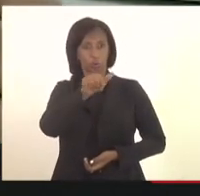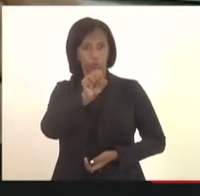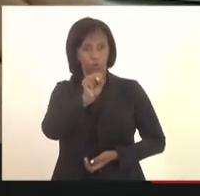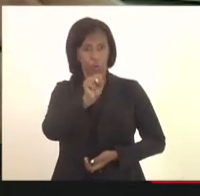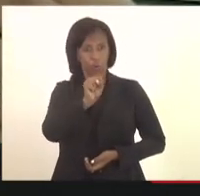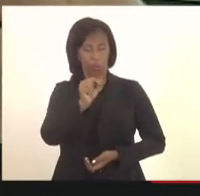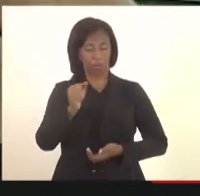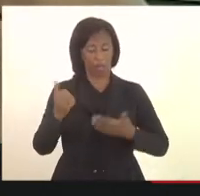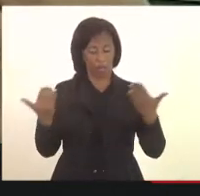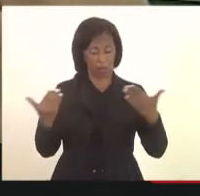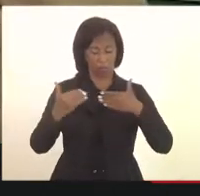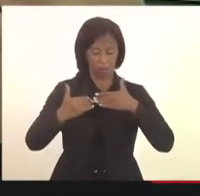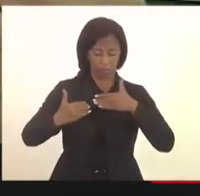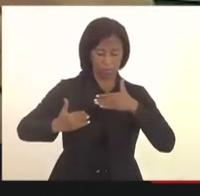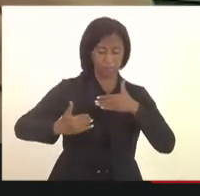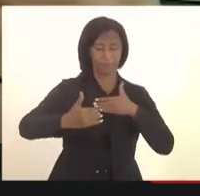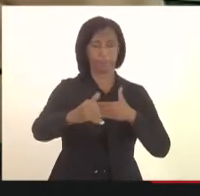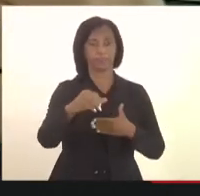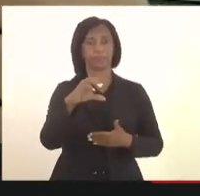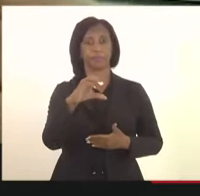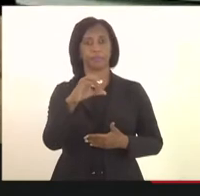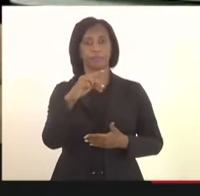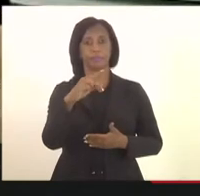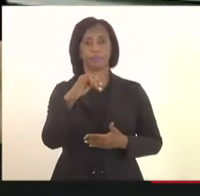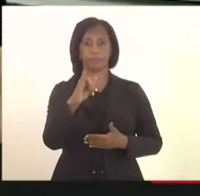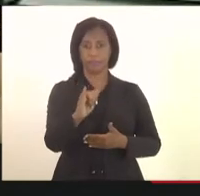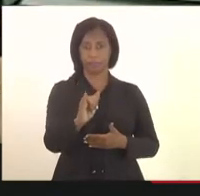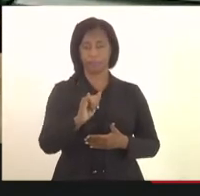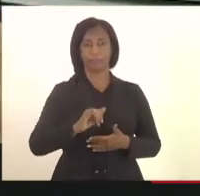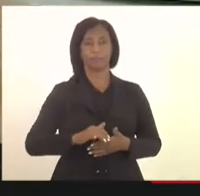desta CPI, consoante